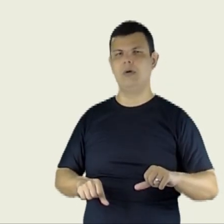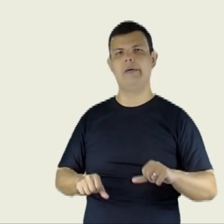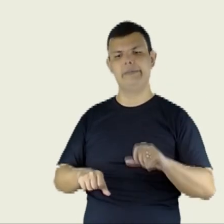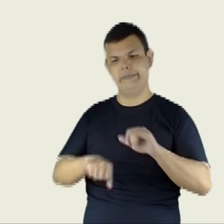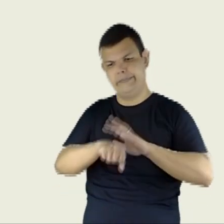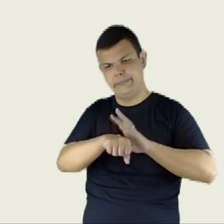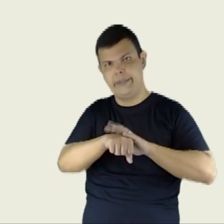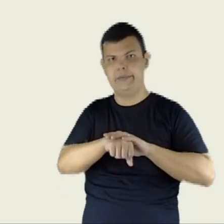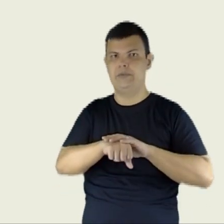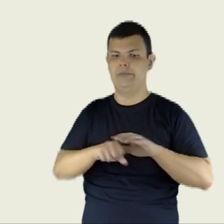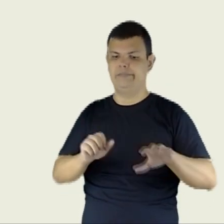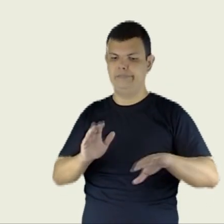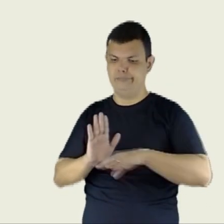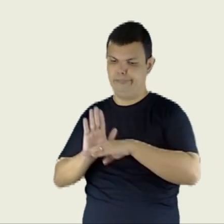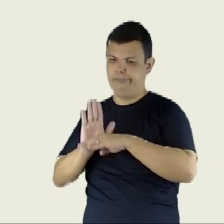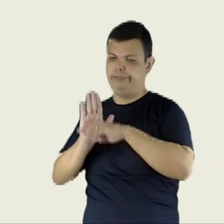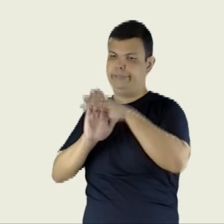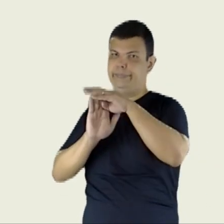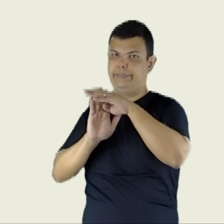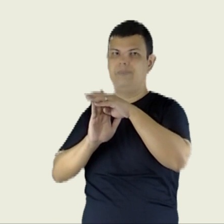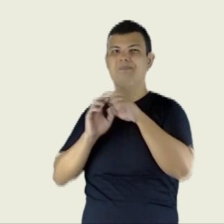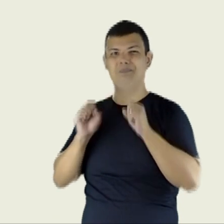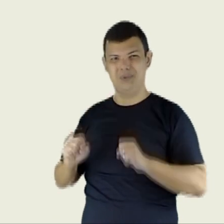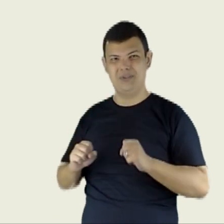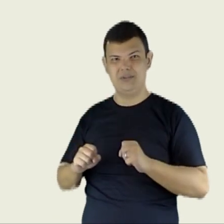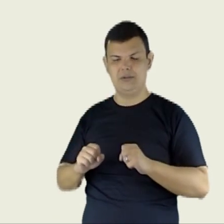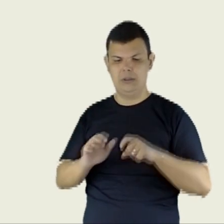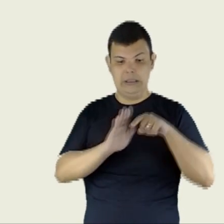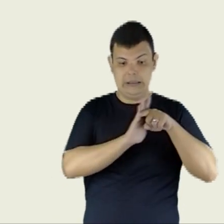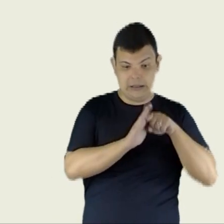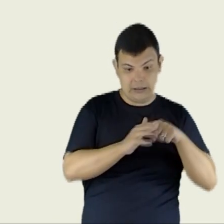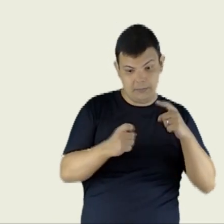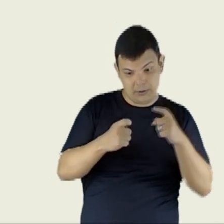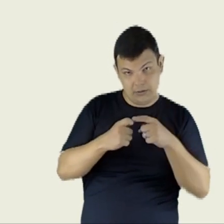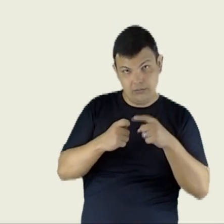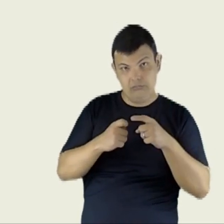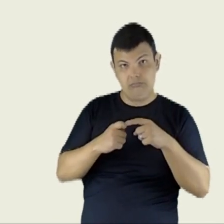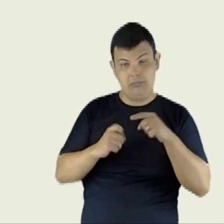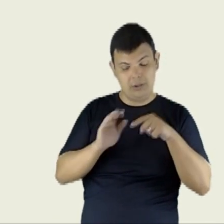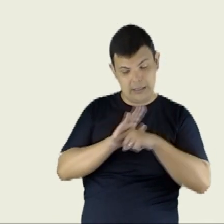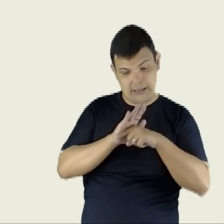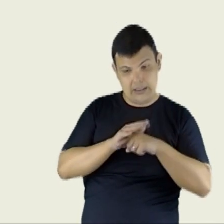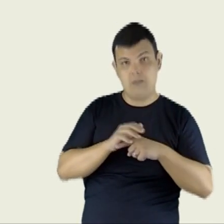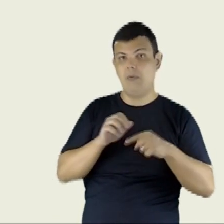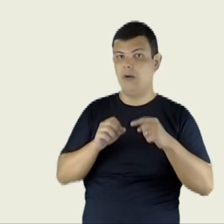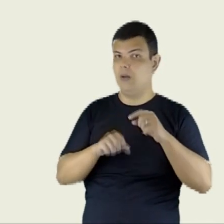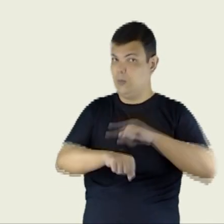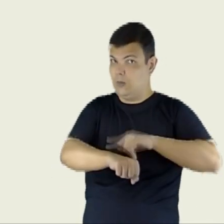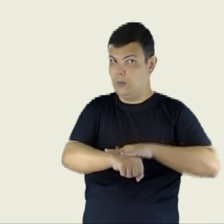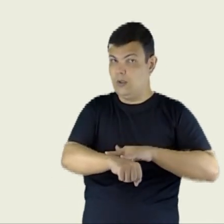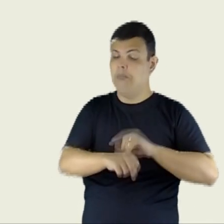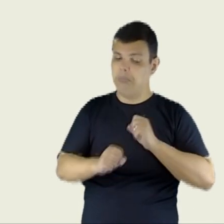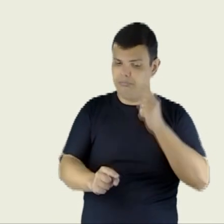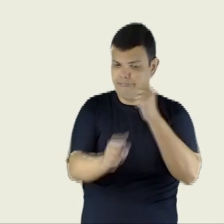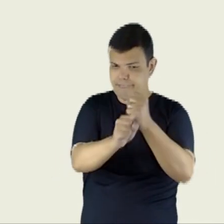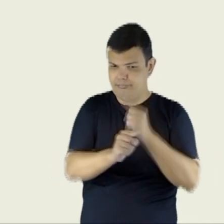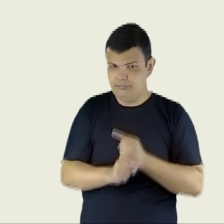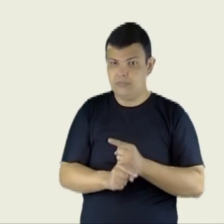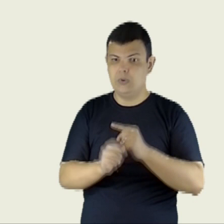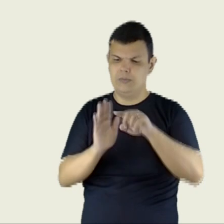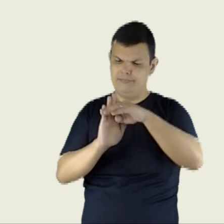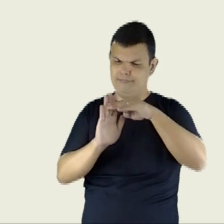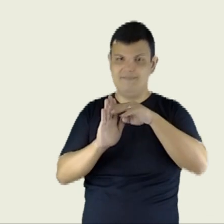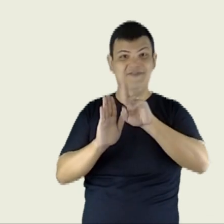né? Quando a pessoa está doente, no exame de urina, algumas dessas substâncias vão ser encontradas em níveis